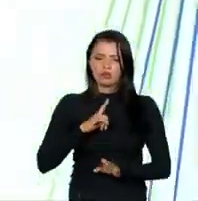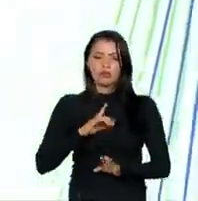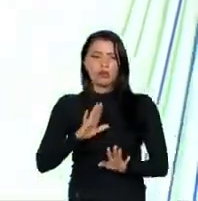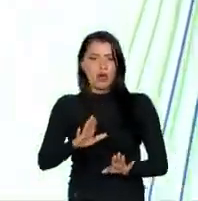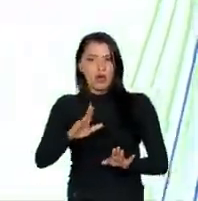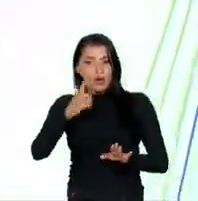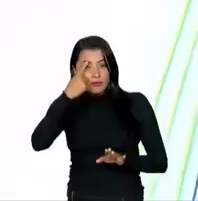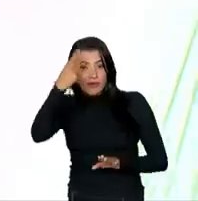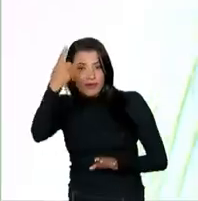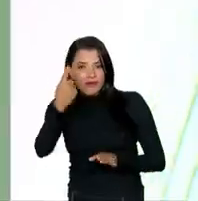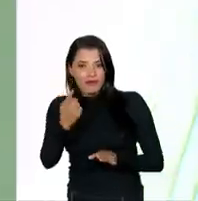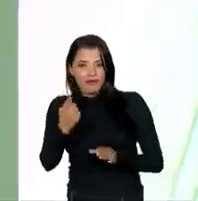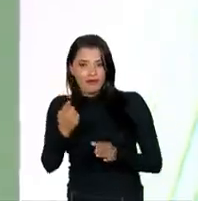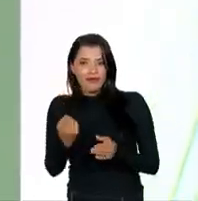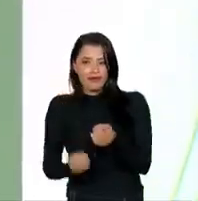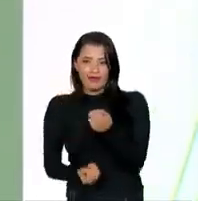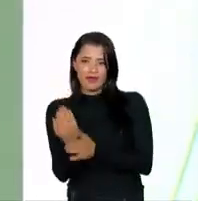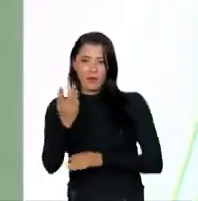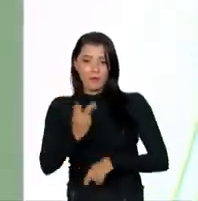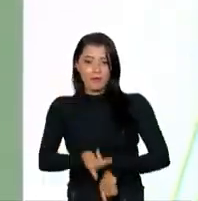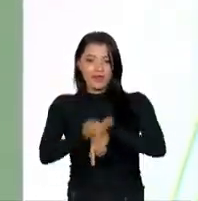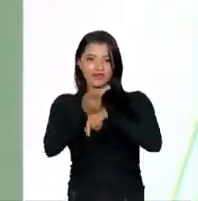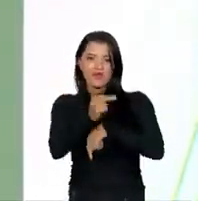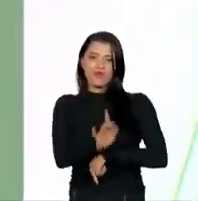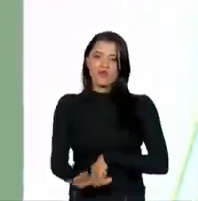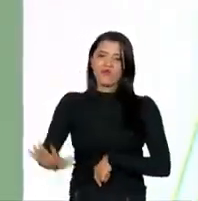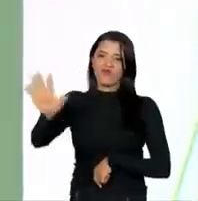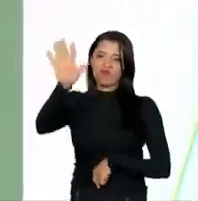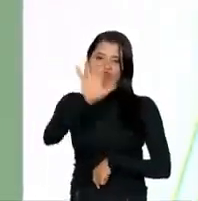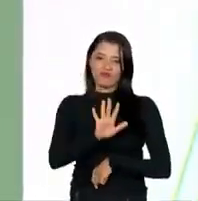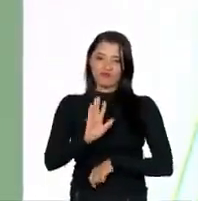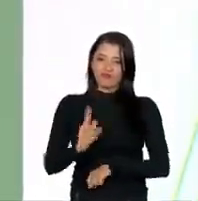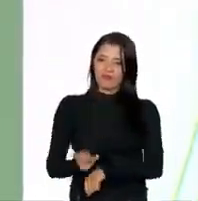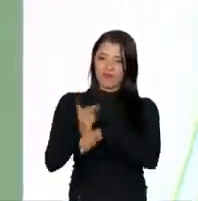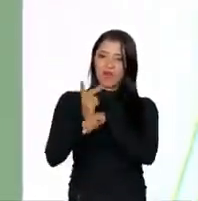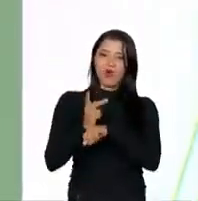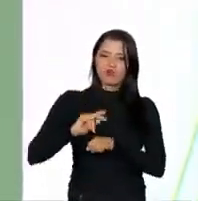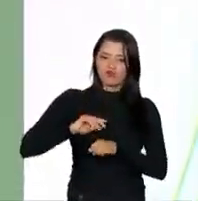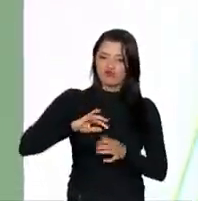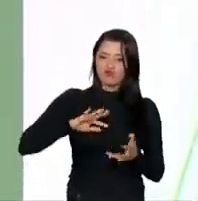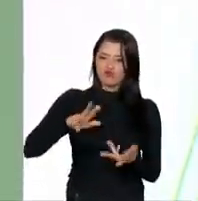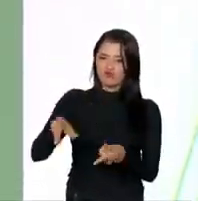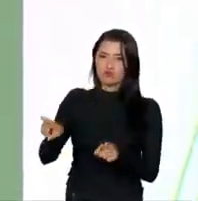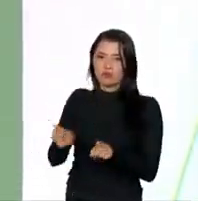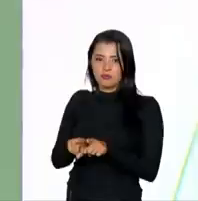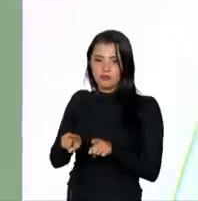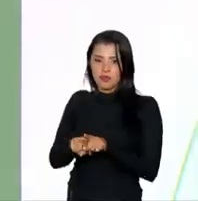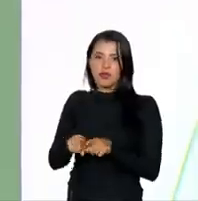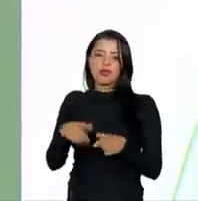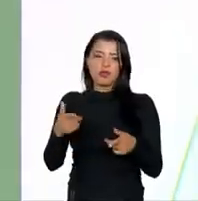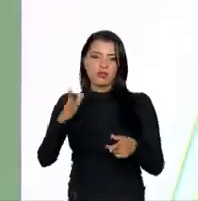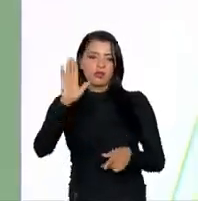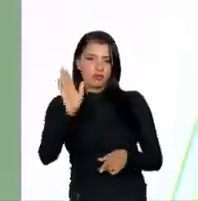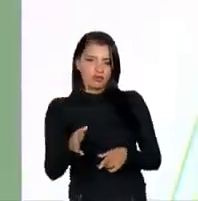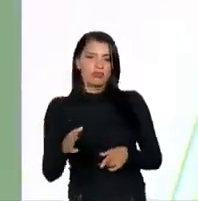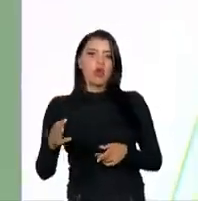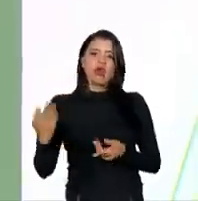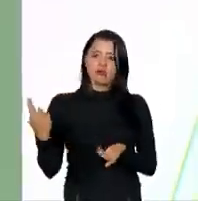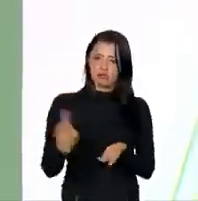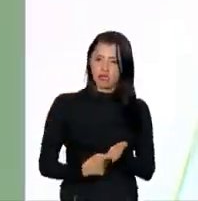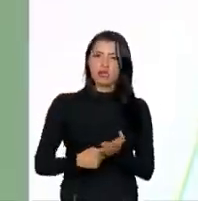uma premiação nacional para esse programa e criar uma premiação internacional. A gente tem definido já com a